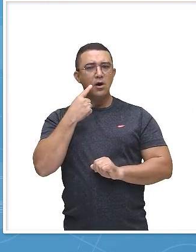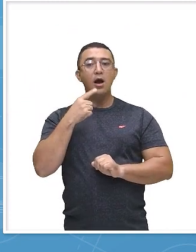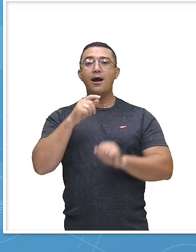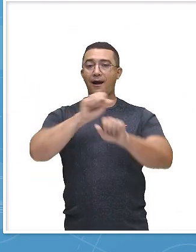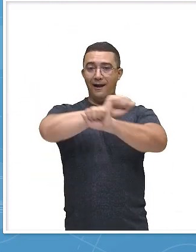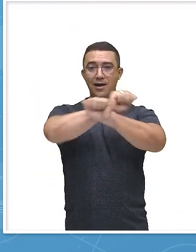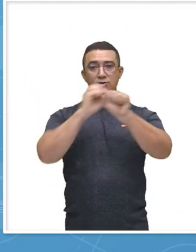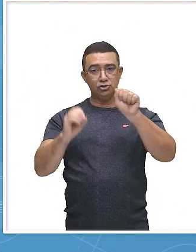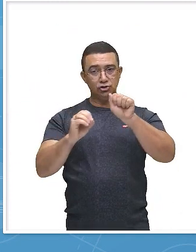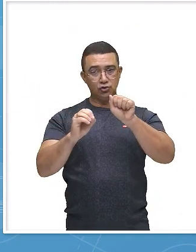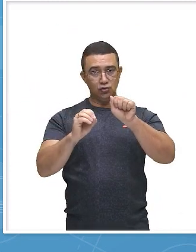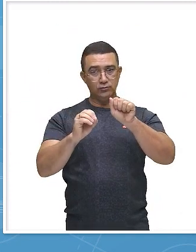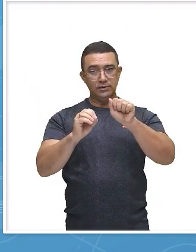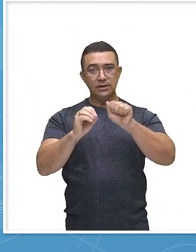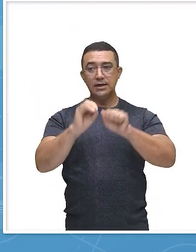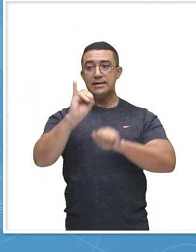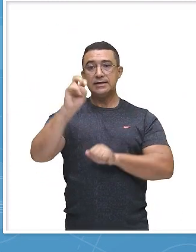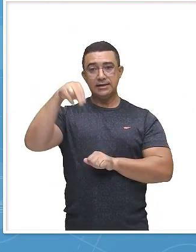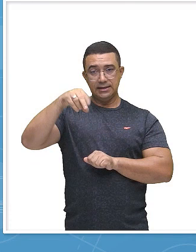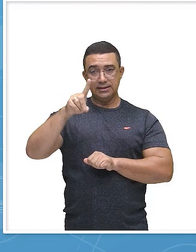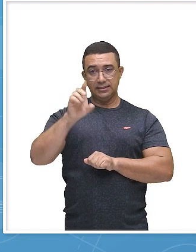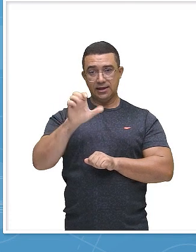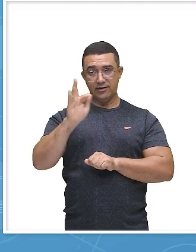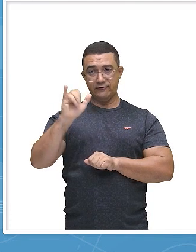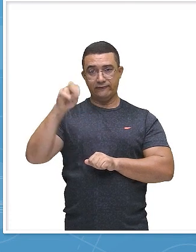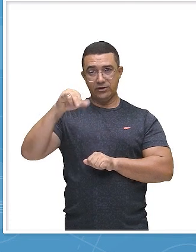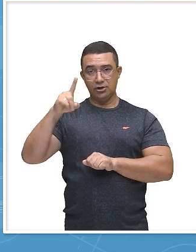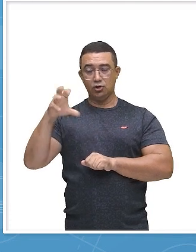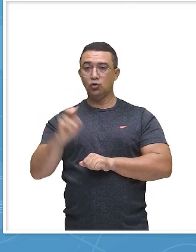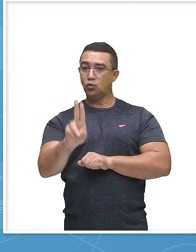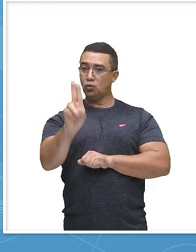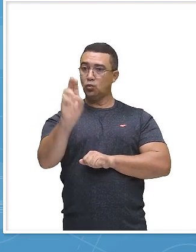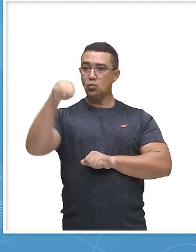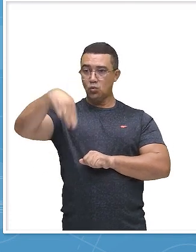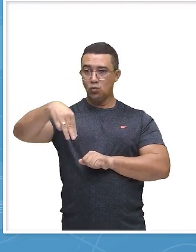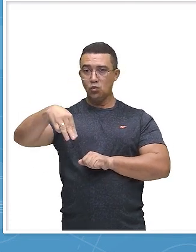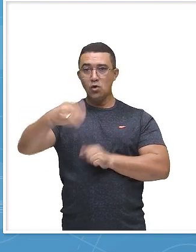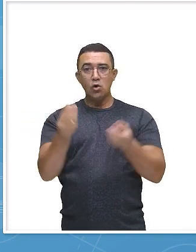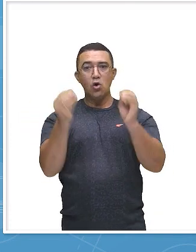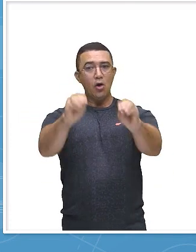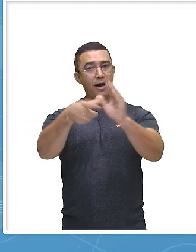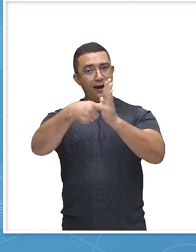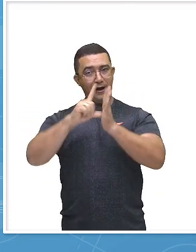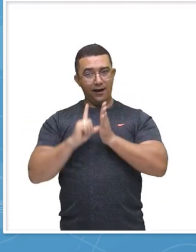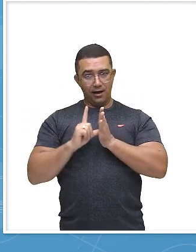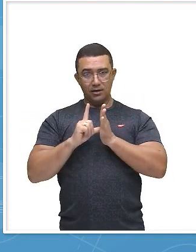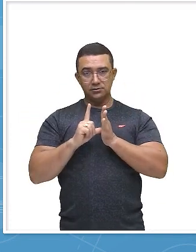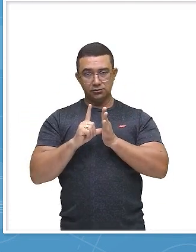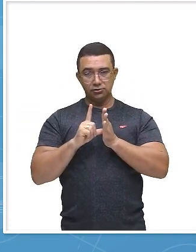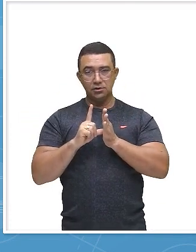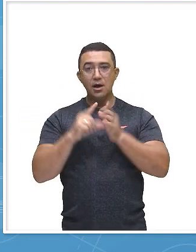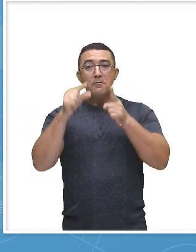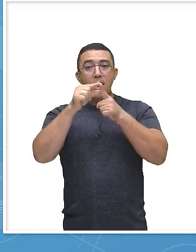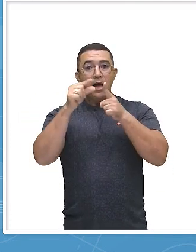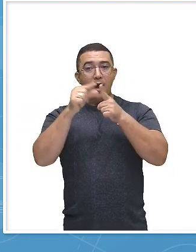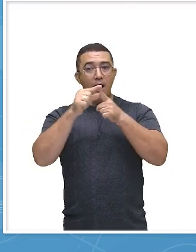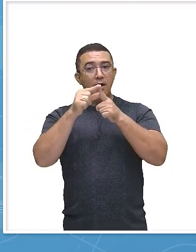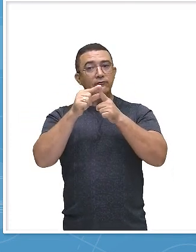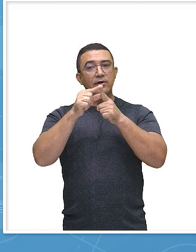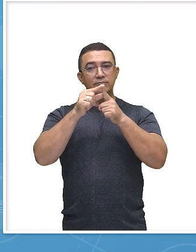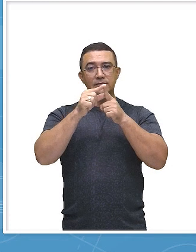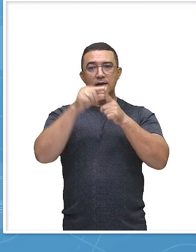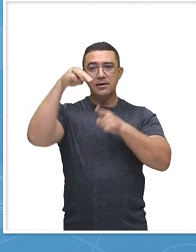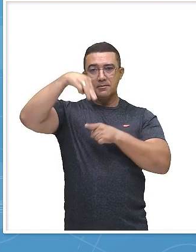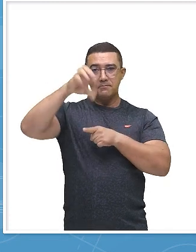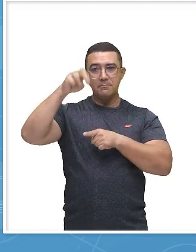está antecedendo, olha, ele antecede o substantivo, então está antecedendo o substantivo